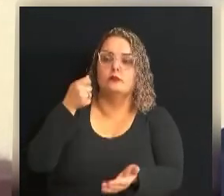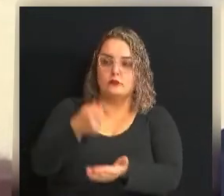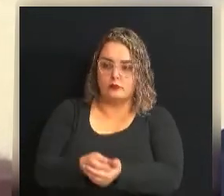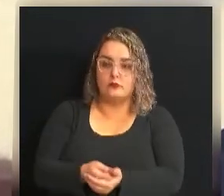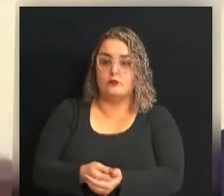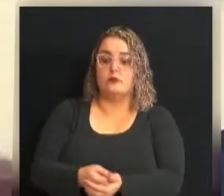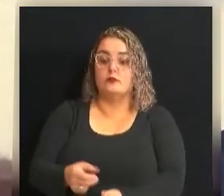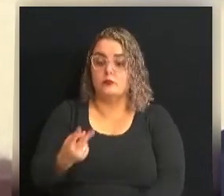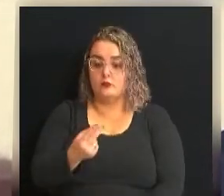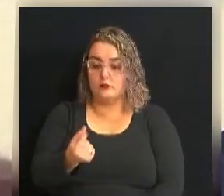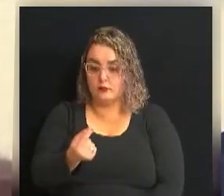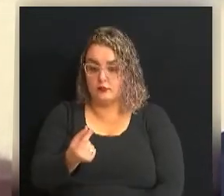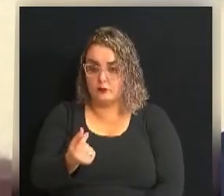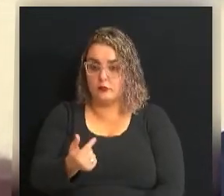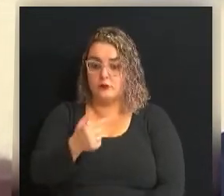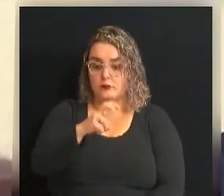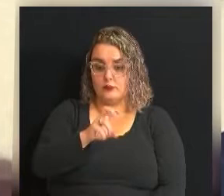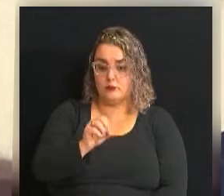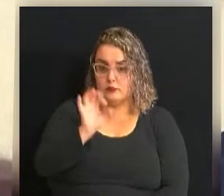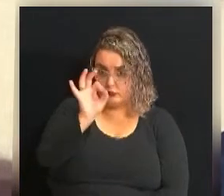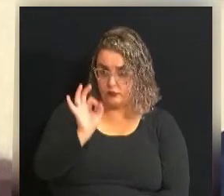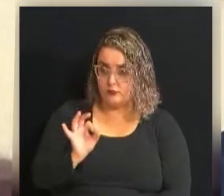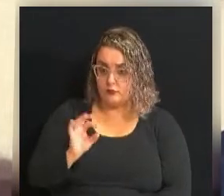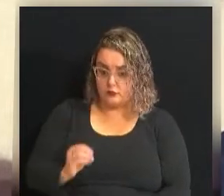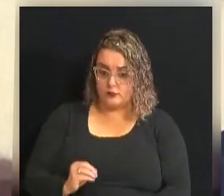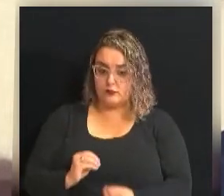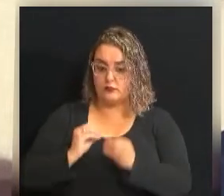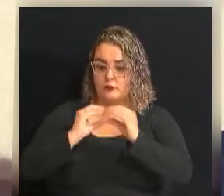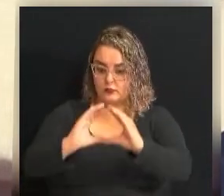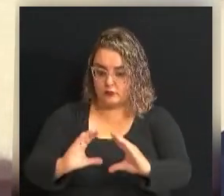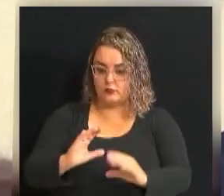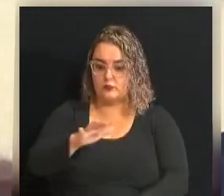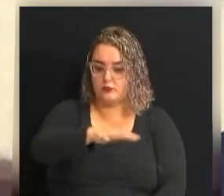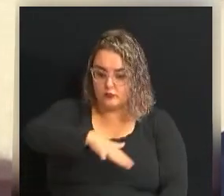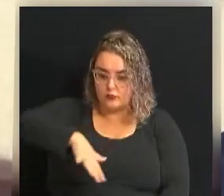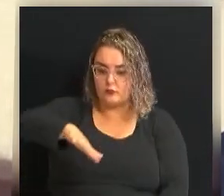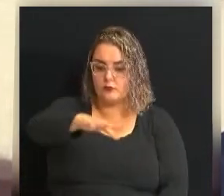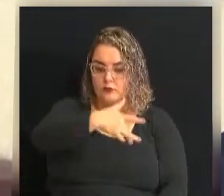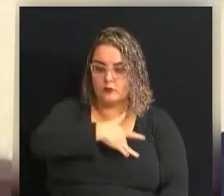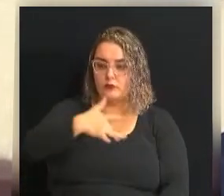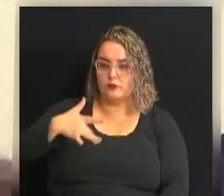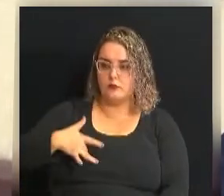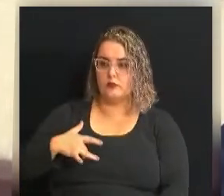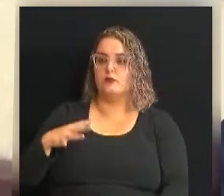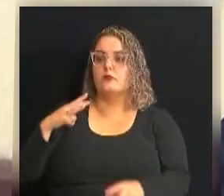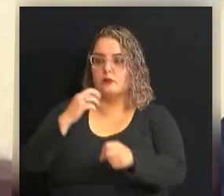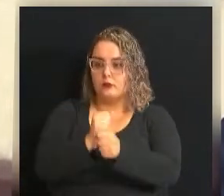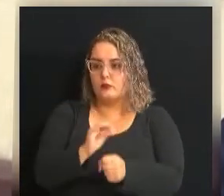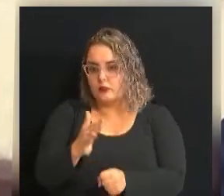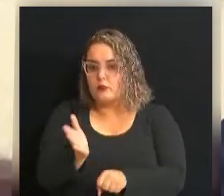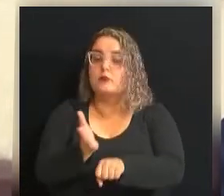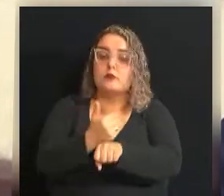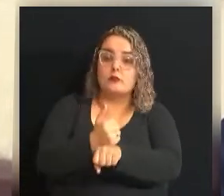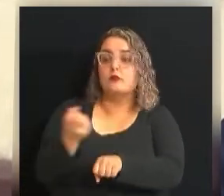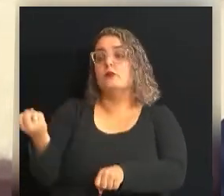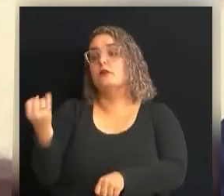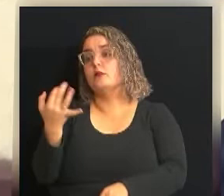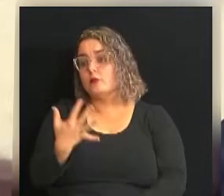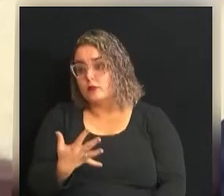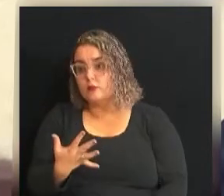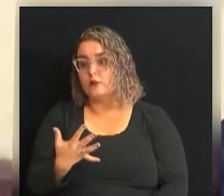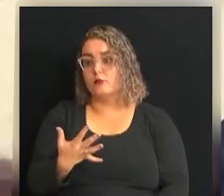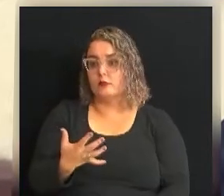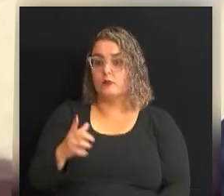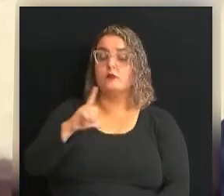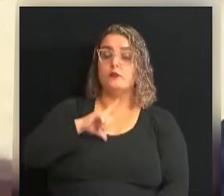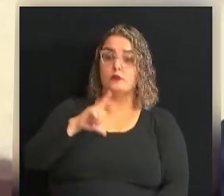positiva e desse valor cinquenta por cento tem que ser destinados à saúde então nós já temos um cálculo curso é preliminar é de